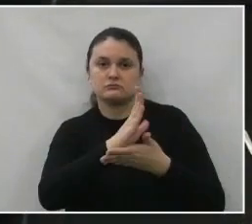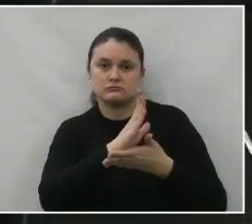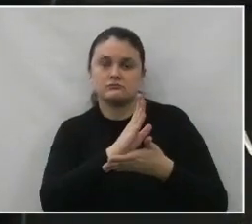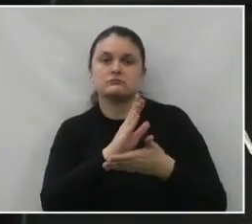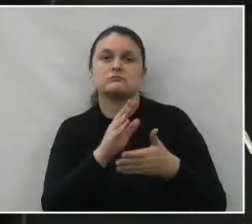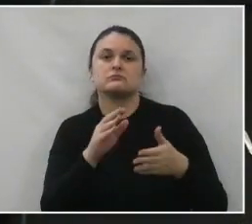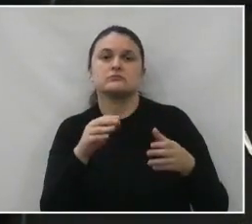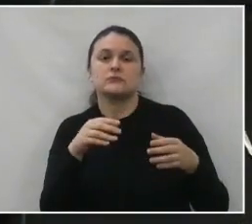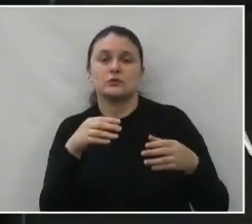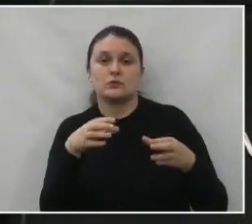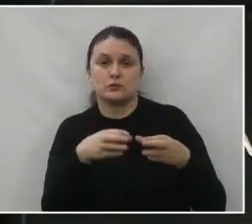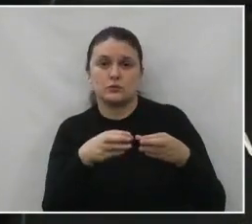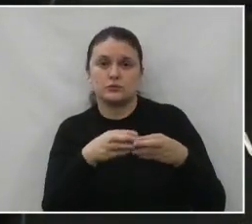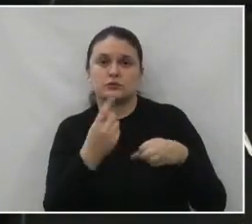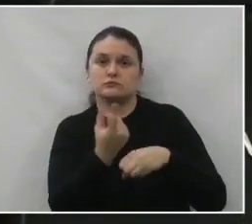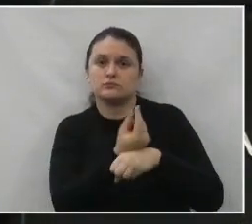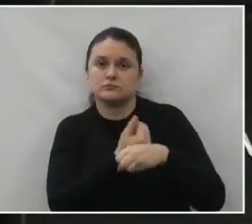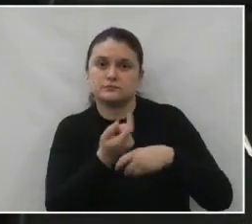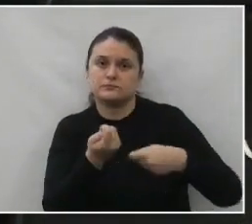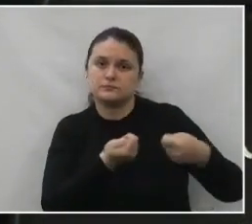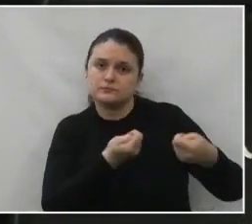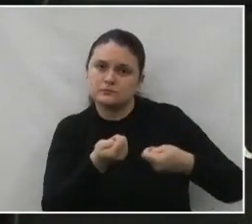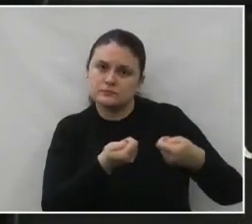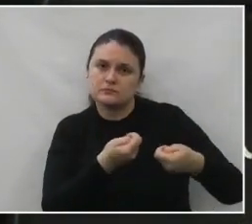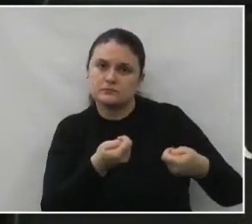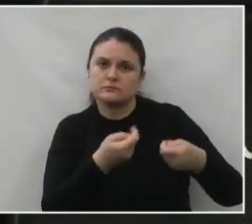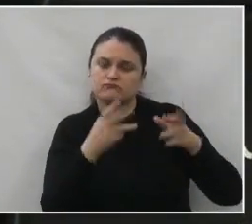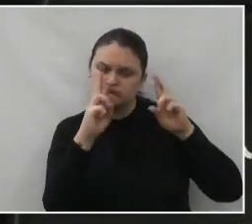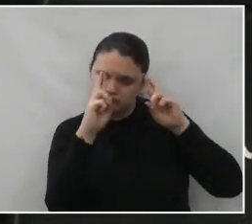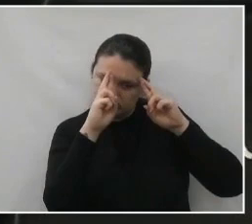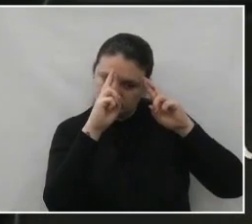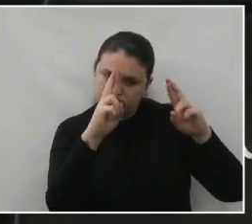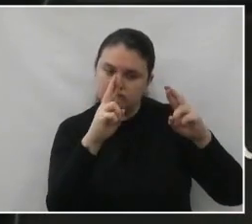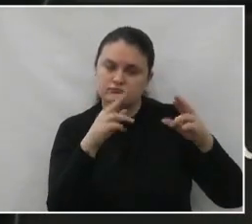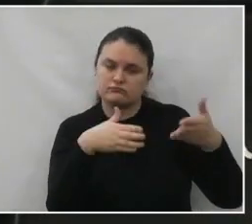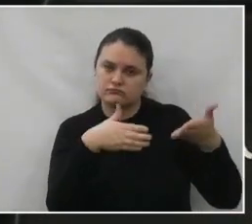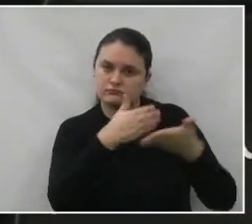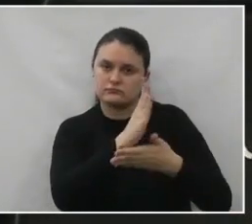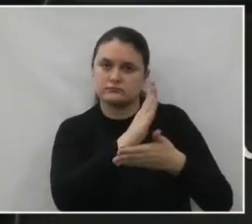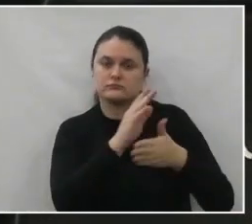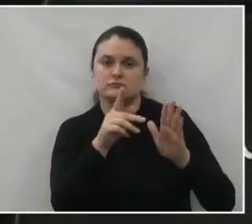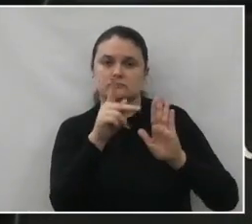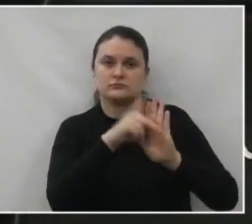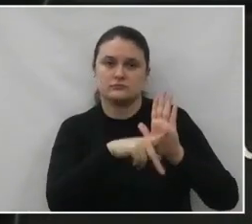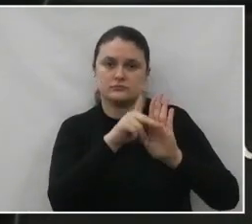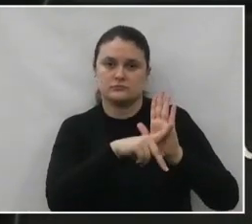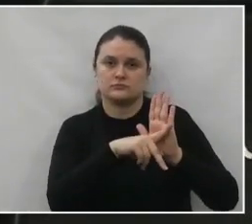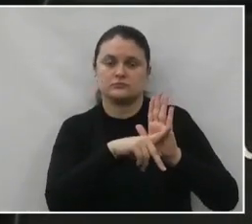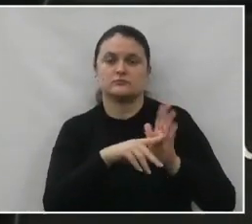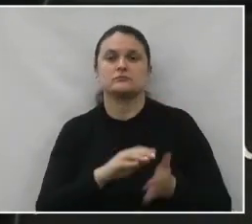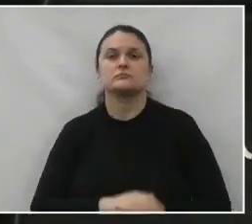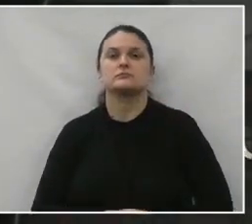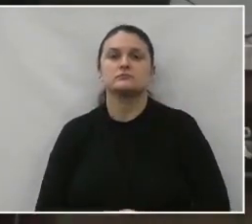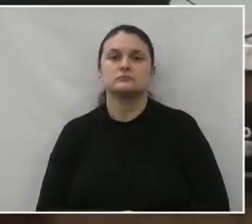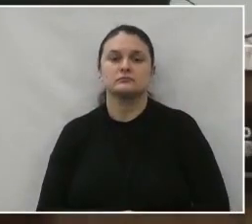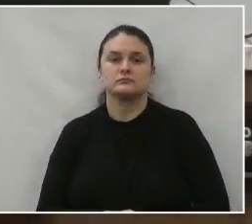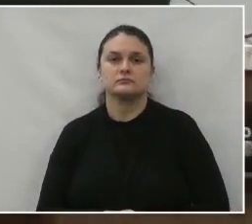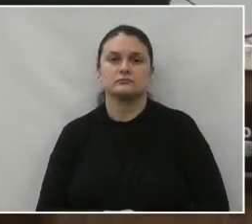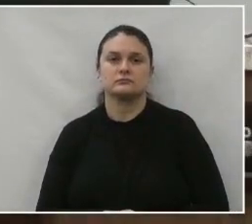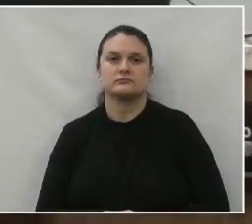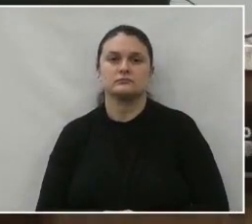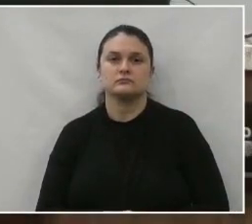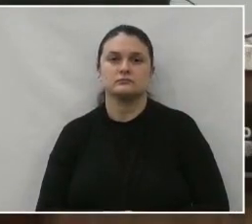parecer fundamentado da Comissão de Finanças, Orçamento e Patrimônio, favorável ao projeto de lei ordinária de número 9/2020.